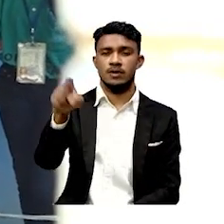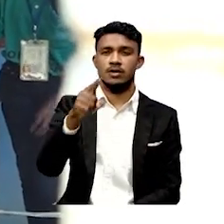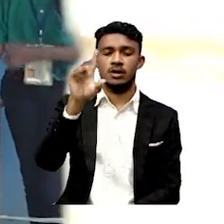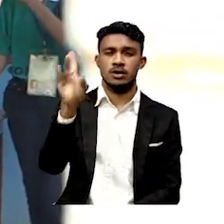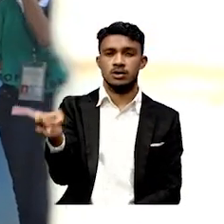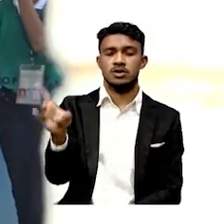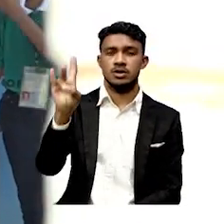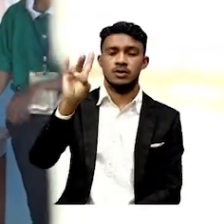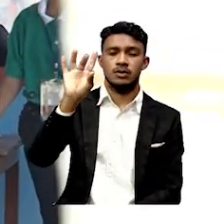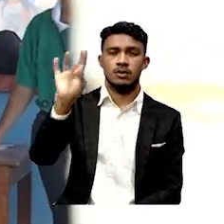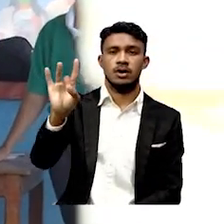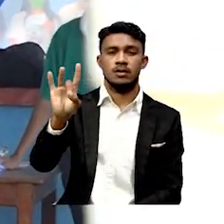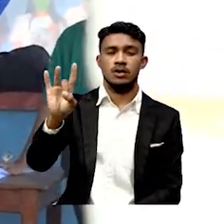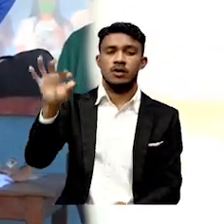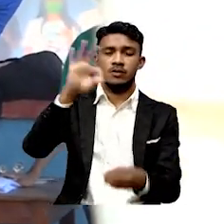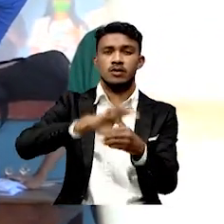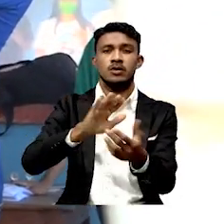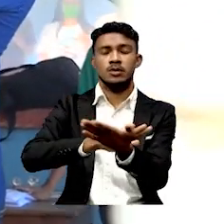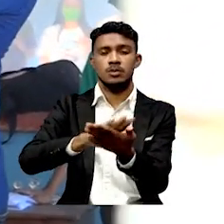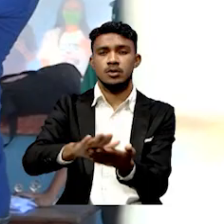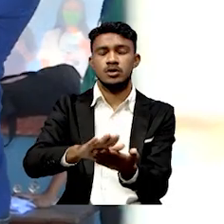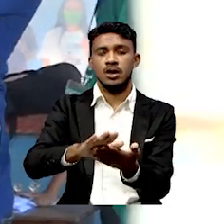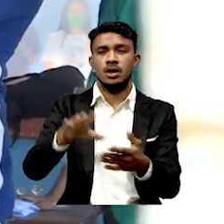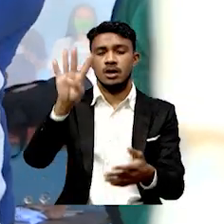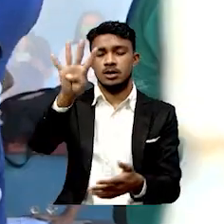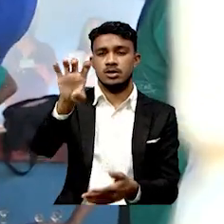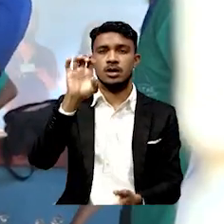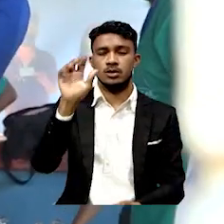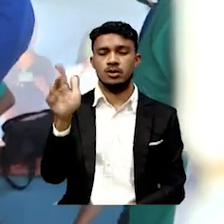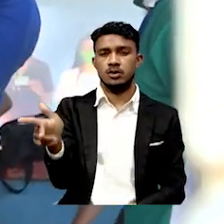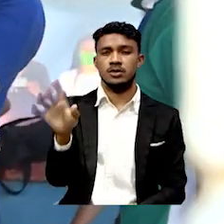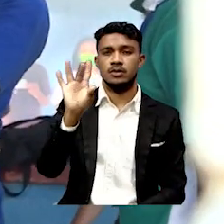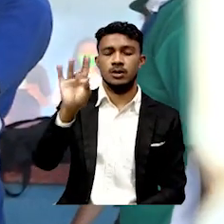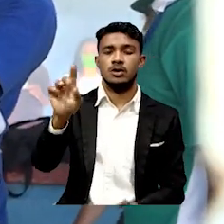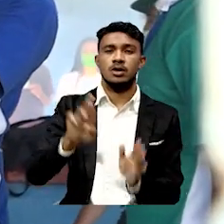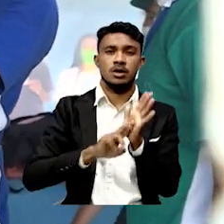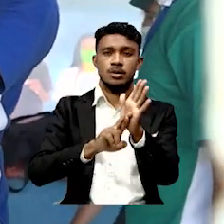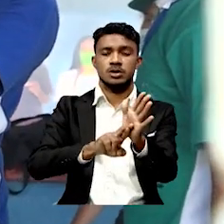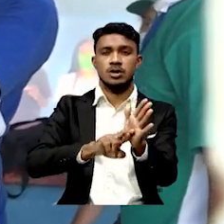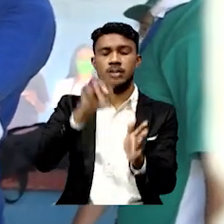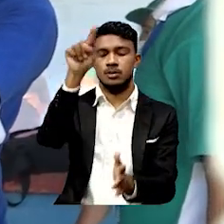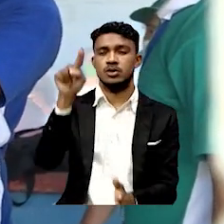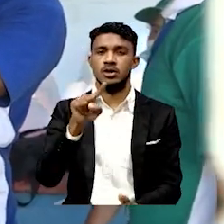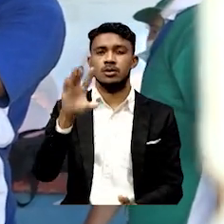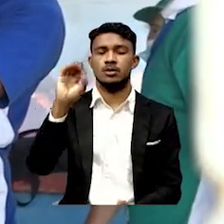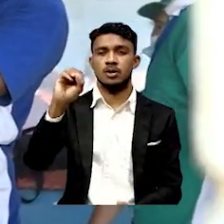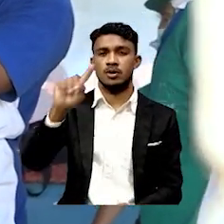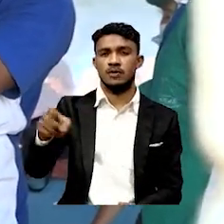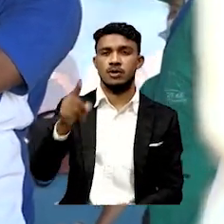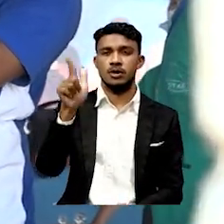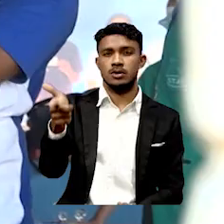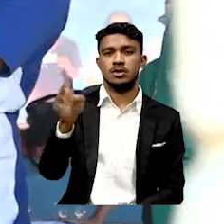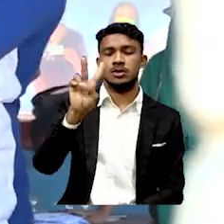voto branco rihun ida atus hat tolu nulu resin walu, representa porcento mamuk, virgula rua nulu resin